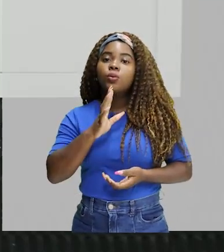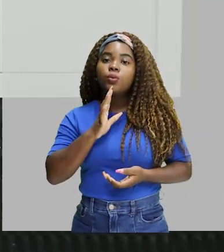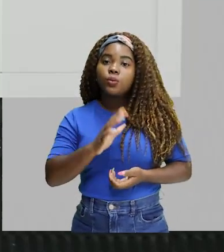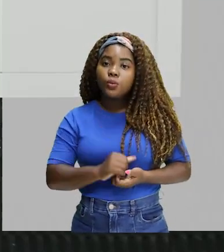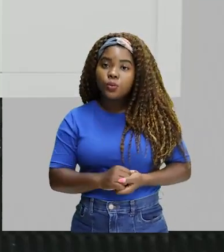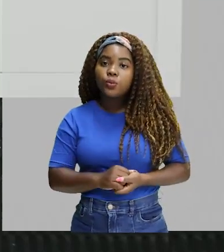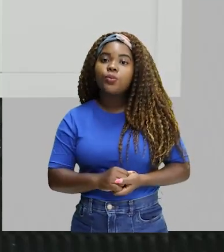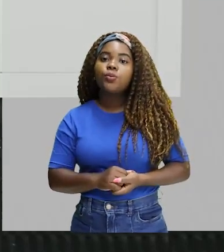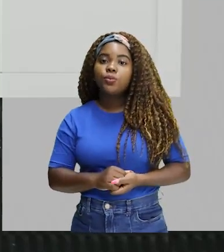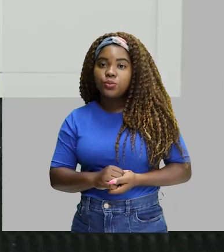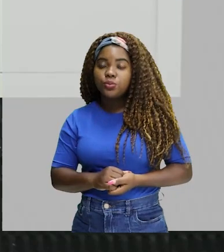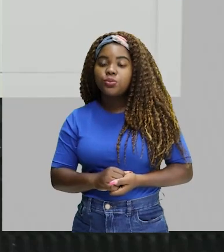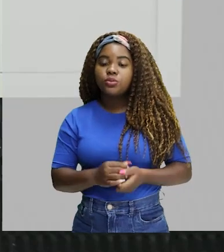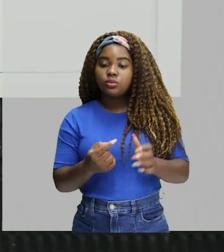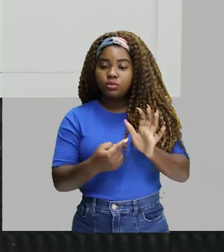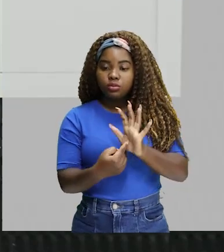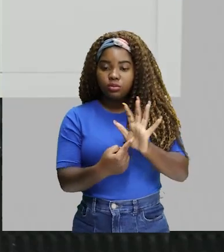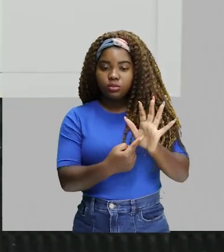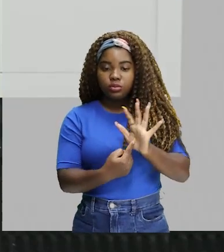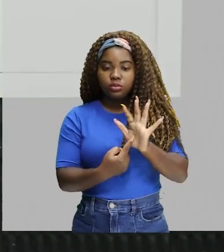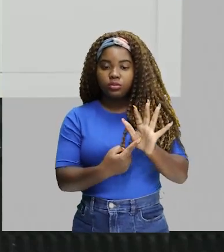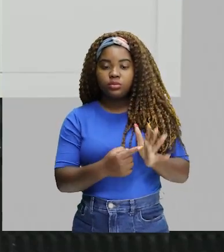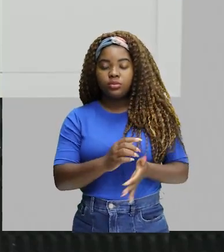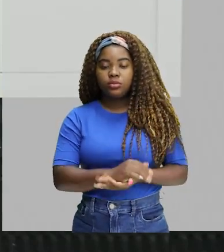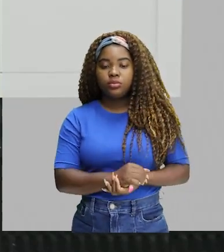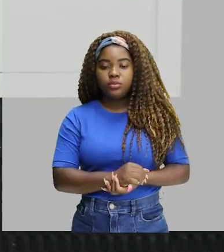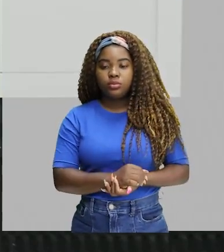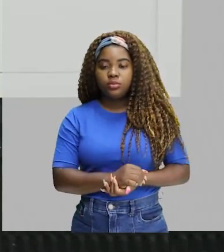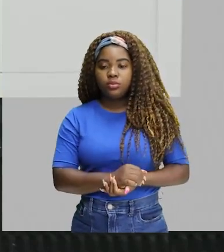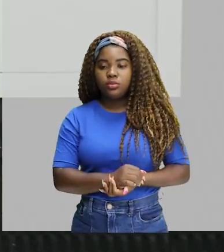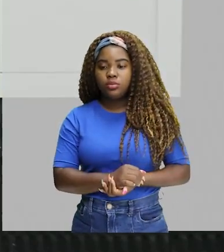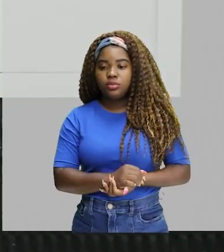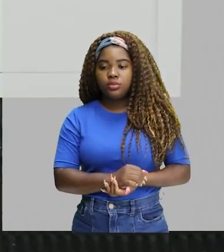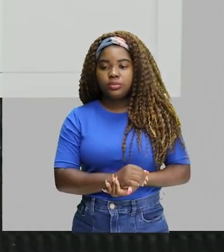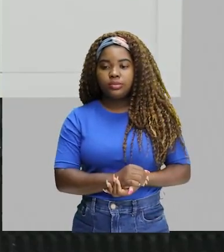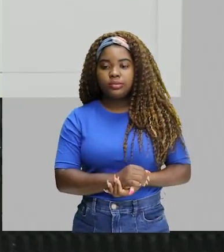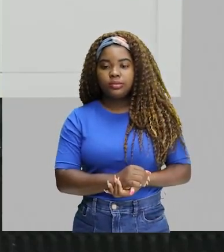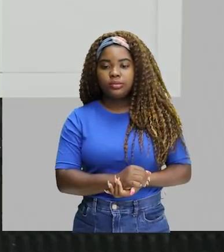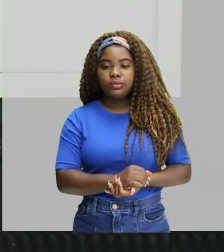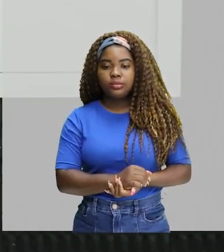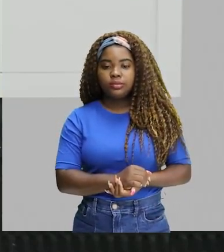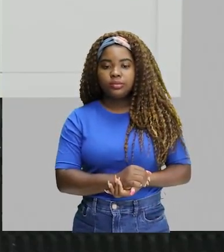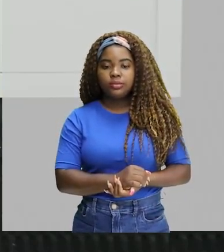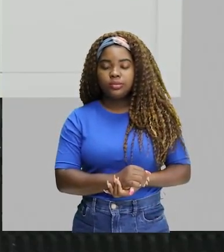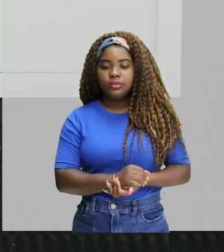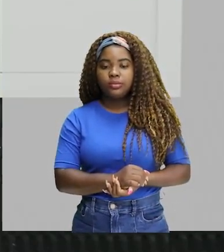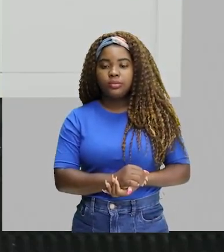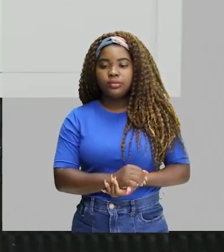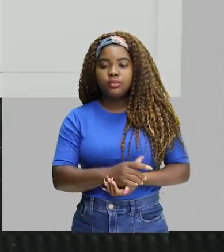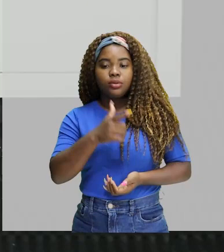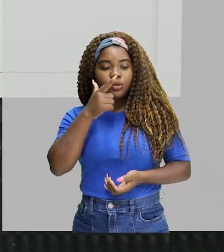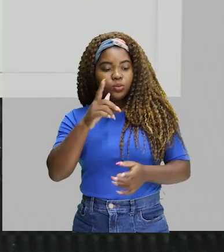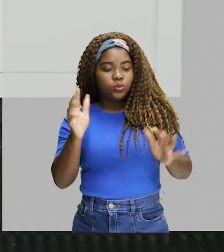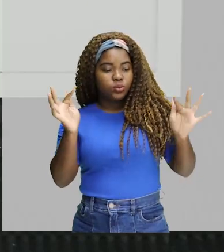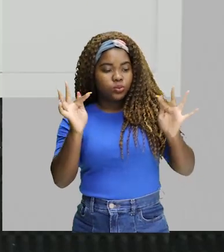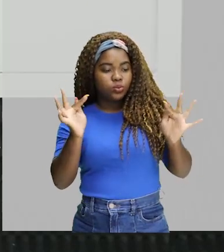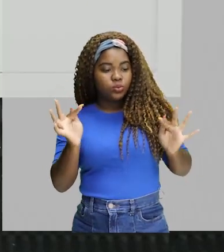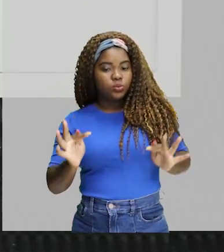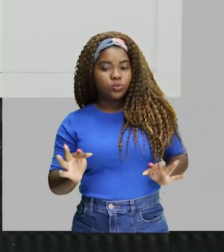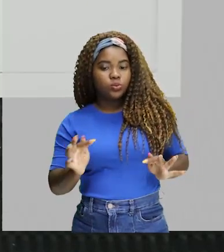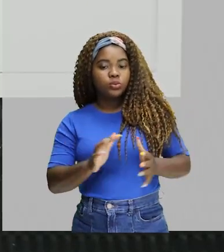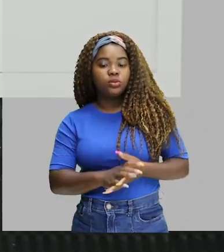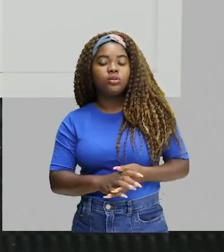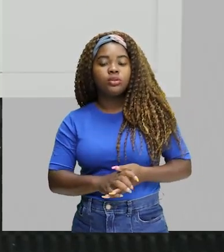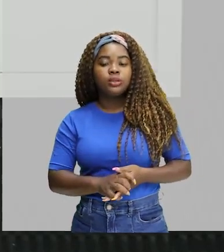aparecer, ó, o conhecimento vai aparecer como veículo para o alcance da felicidade. Então, através